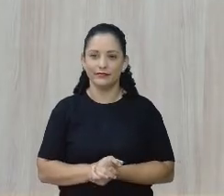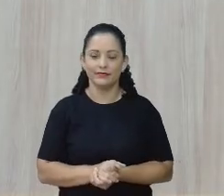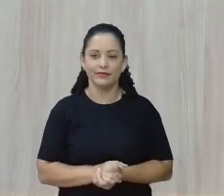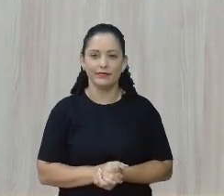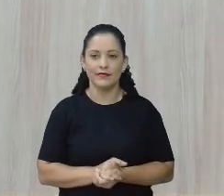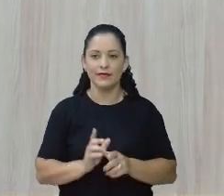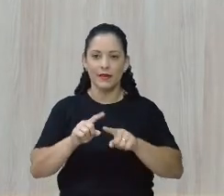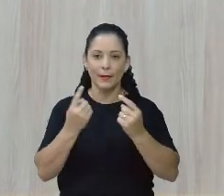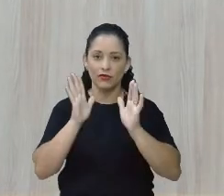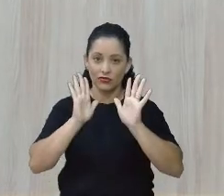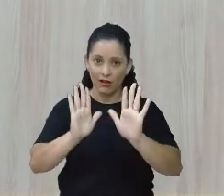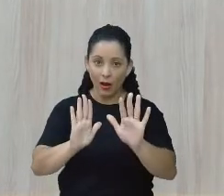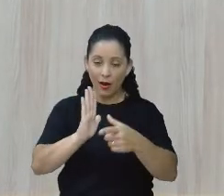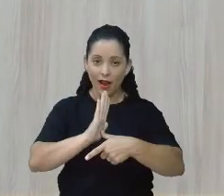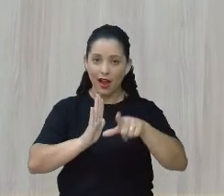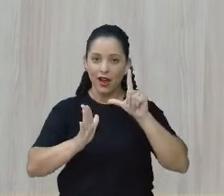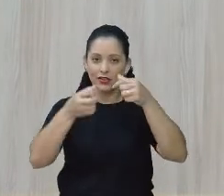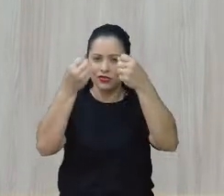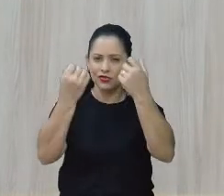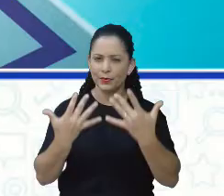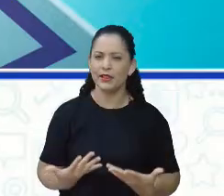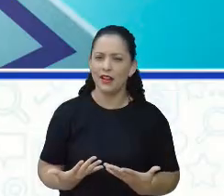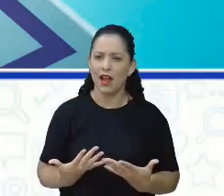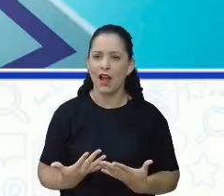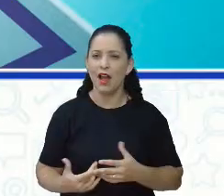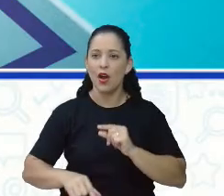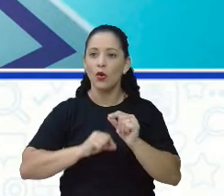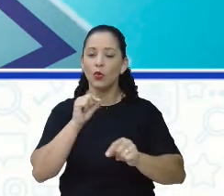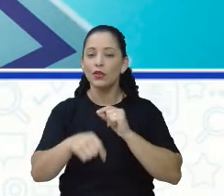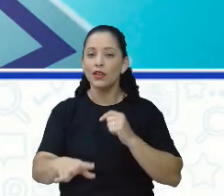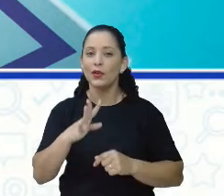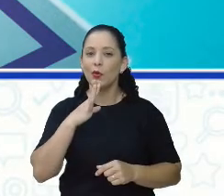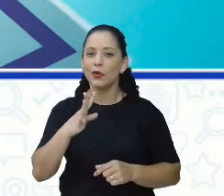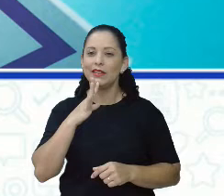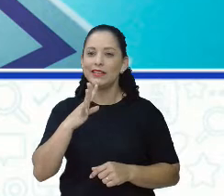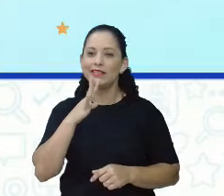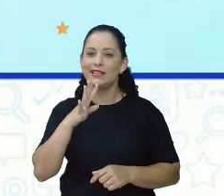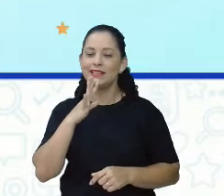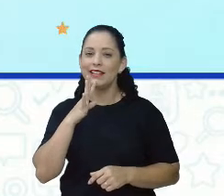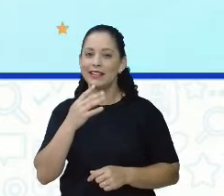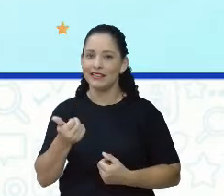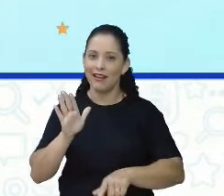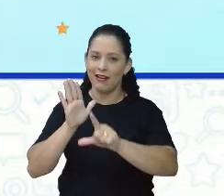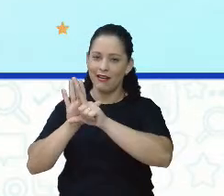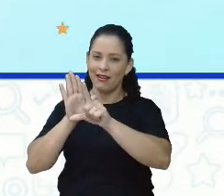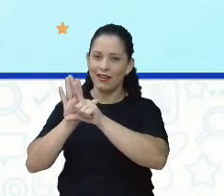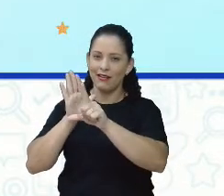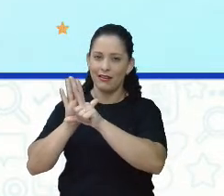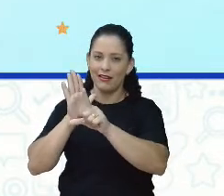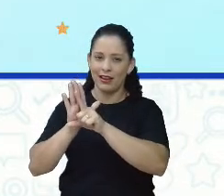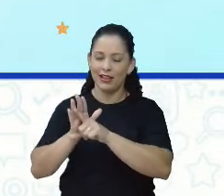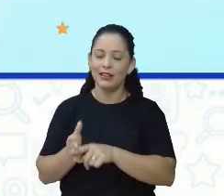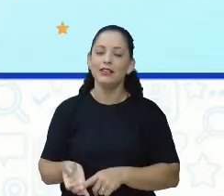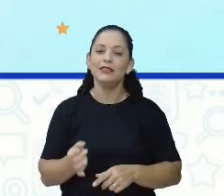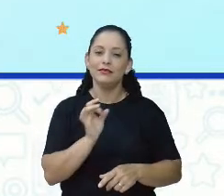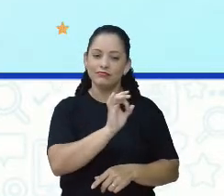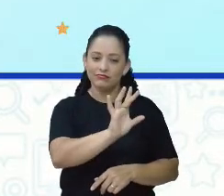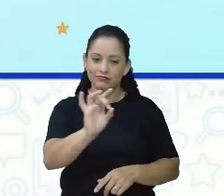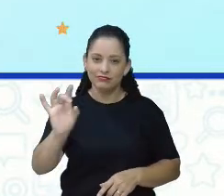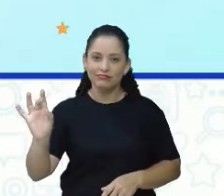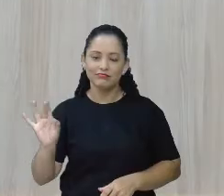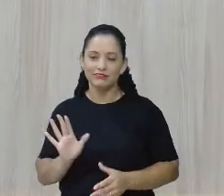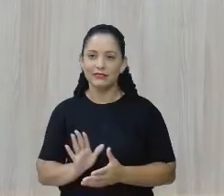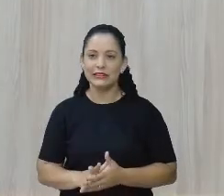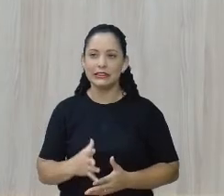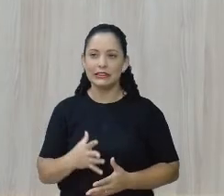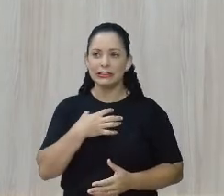Antes de falarmos sobre as ouvidorias, vamos conhecer o Código de Defesa do Consumidor, né? Ele quem protege os nossos interesses quando a gente se